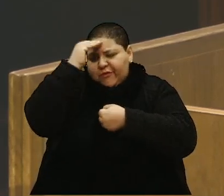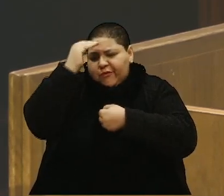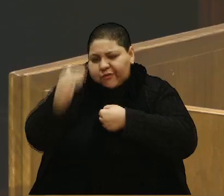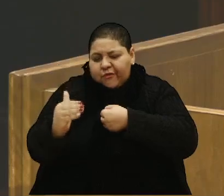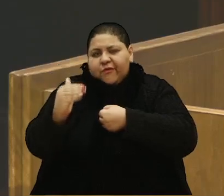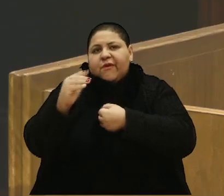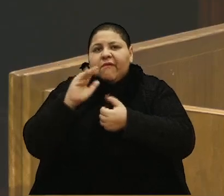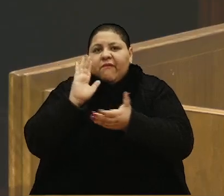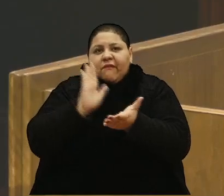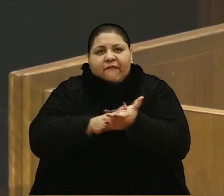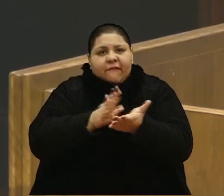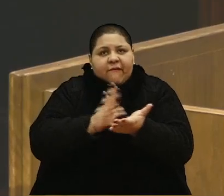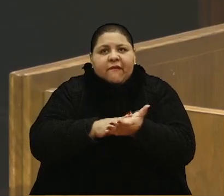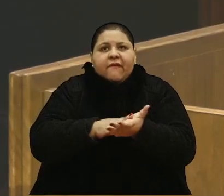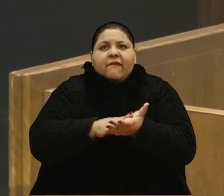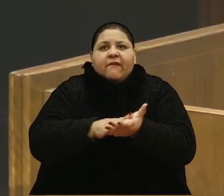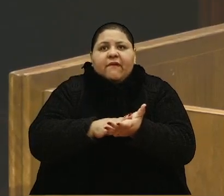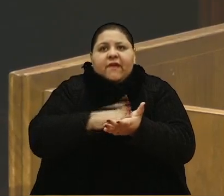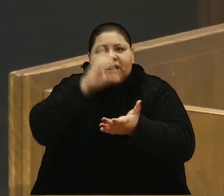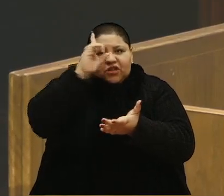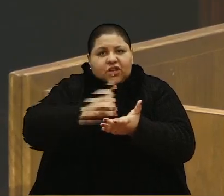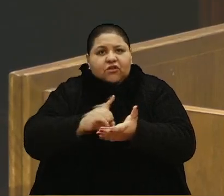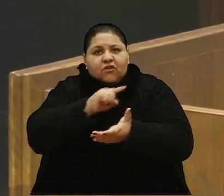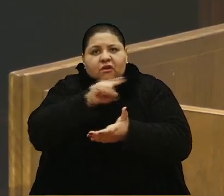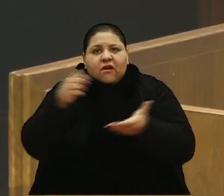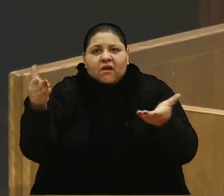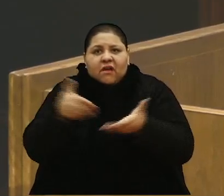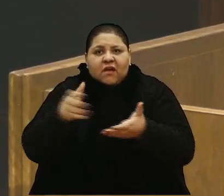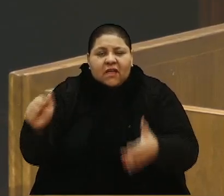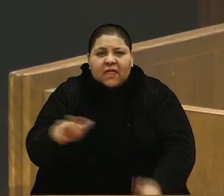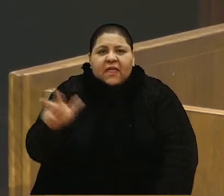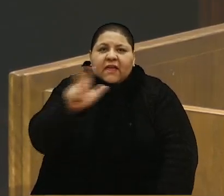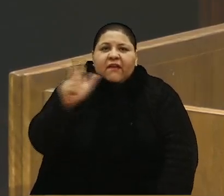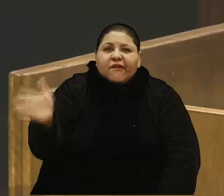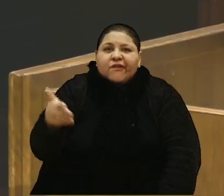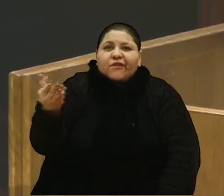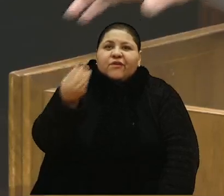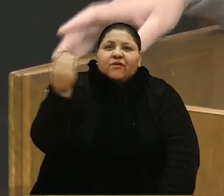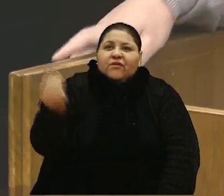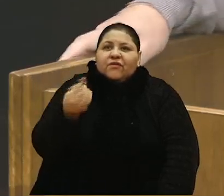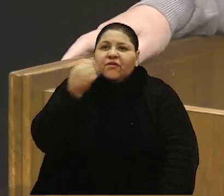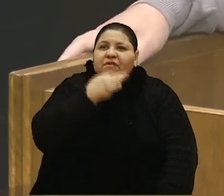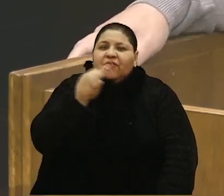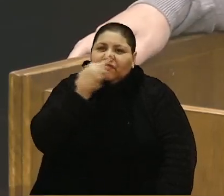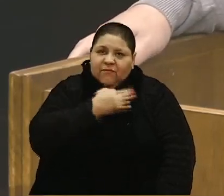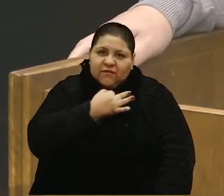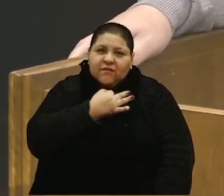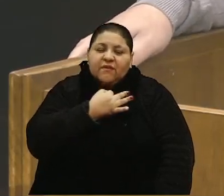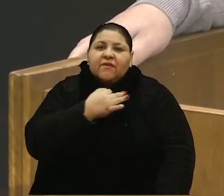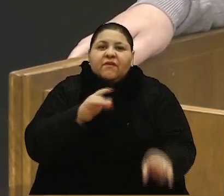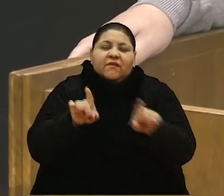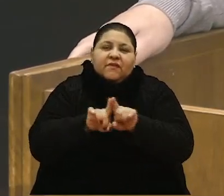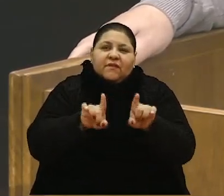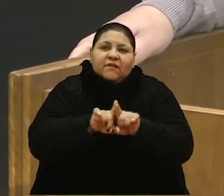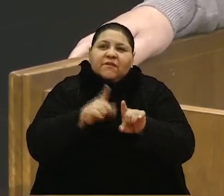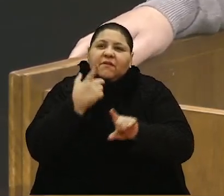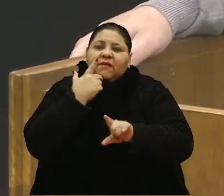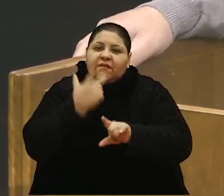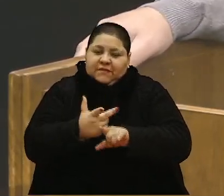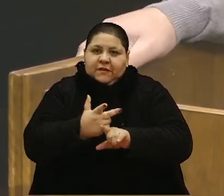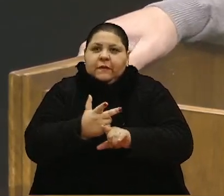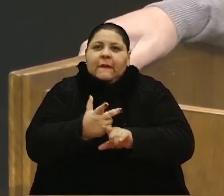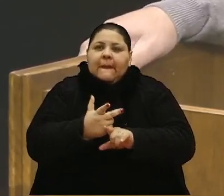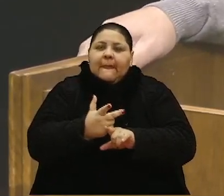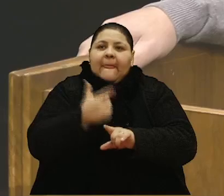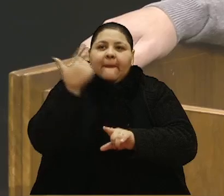é cobrado, quando é de direito de vocês. Agora, vamos valorizar e incentivar o que é turismo de Caxias. E, inclusive, eu quero trazer aqui,